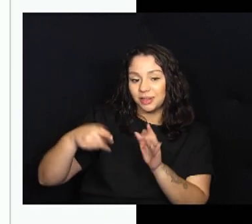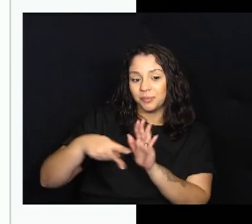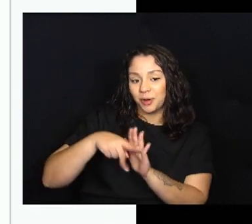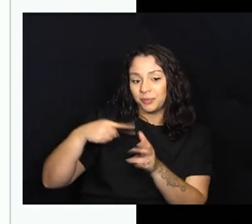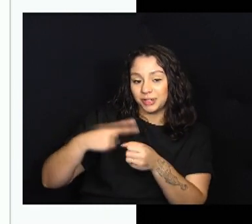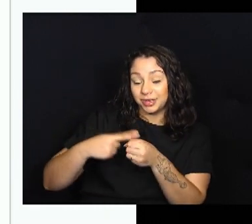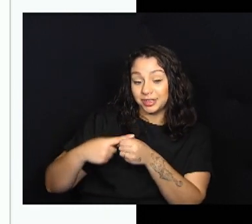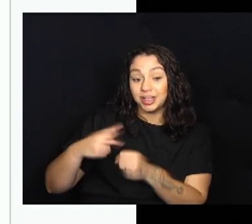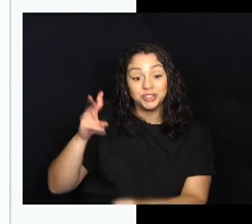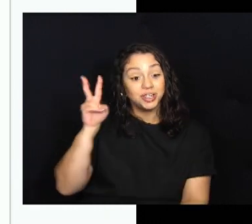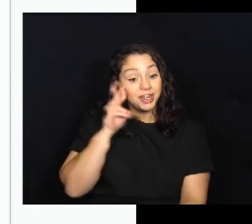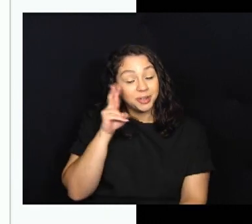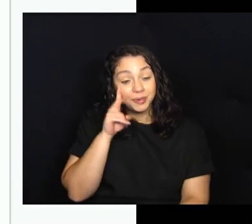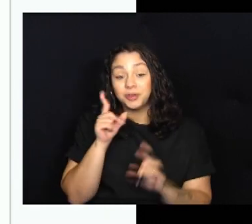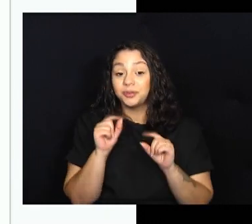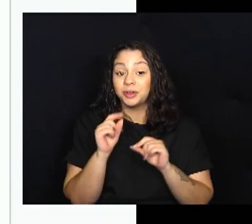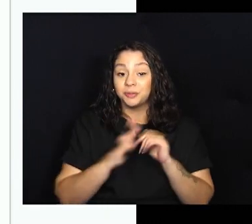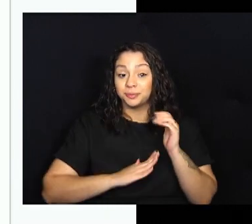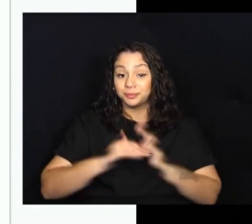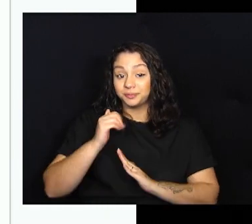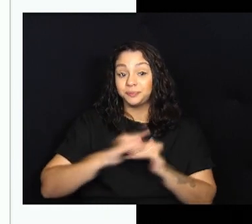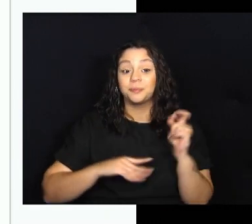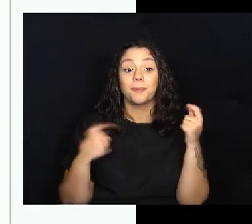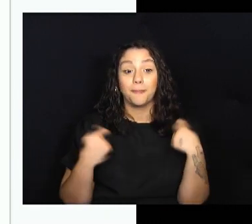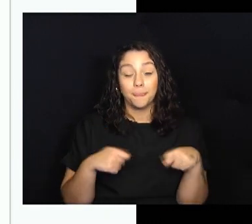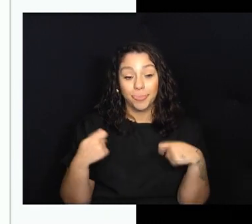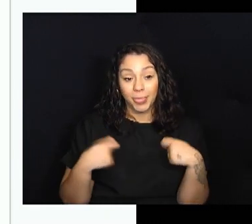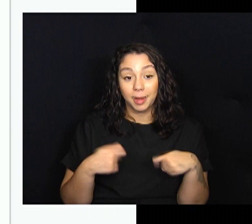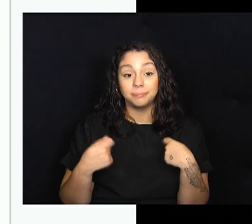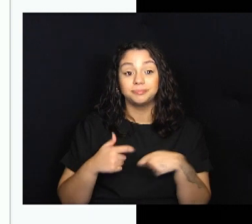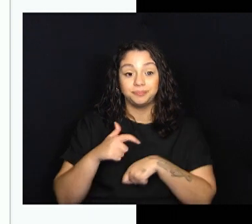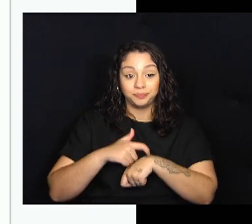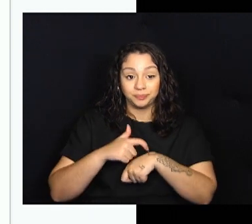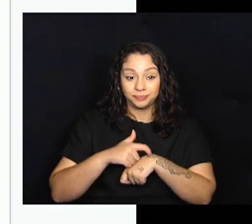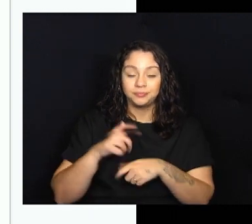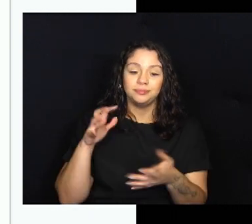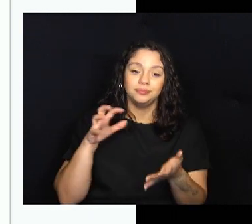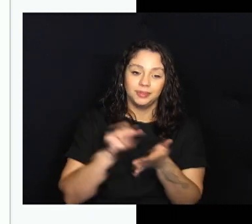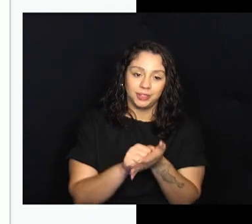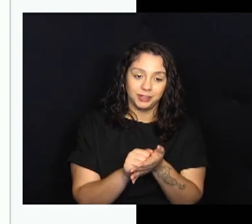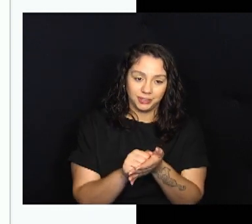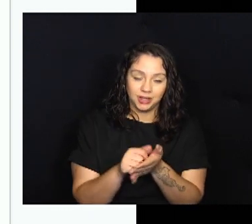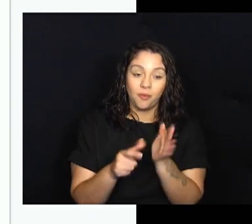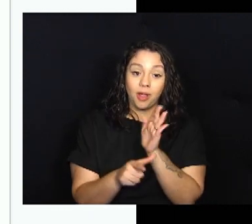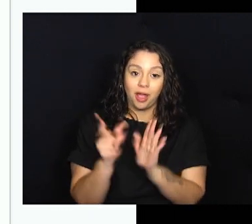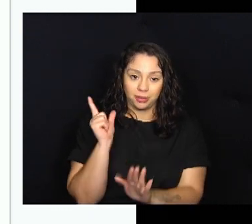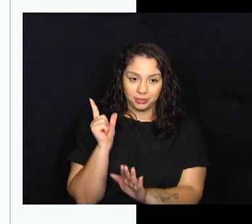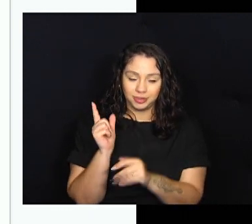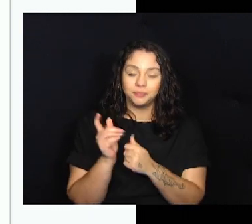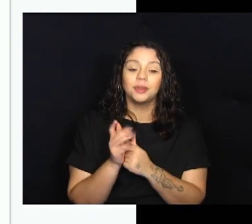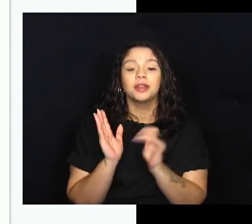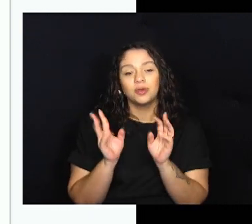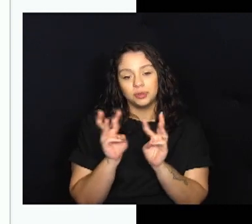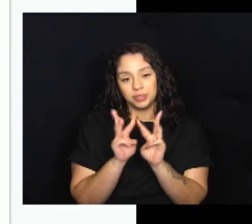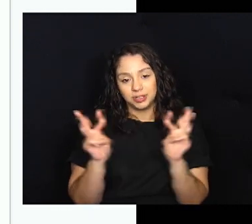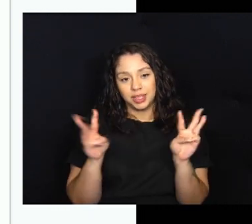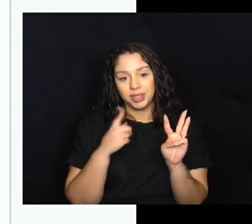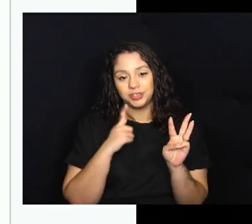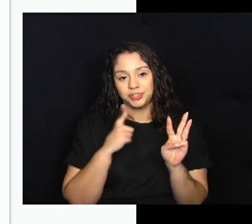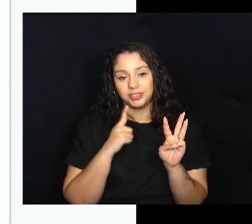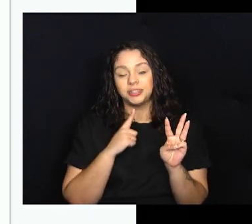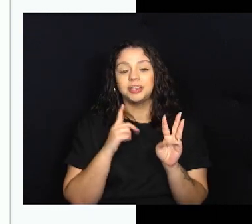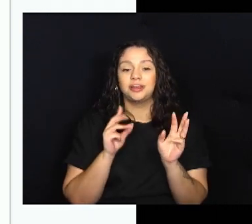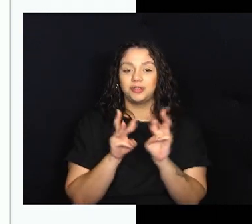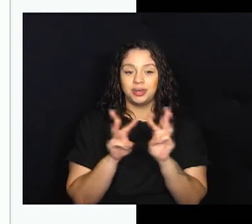para participar das atividades precisa fazer a inscrição antecipadamente. Então, entrando lá no site, você tem o link para fazer a inscrição.